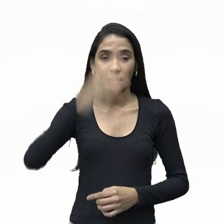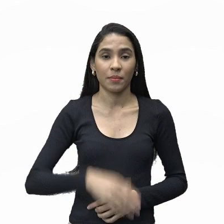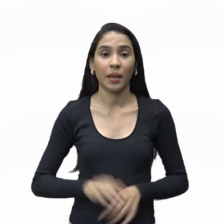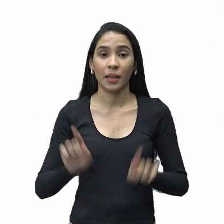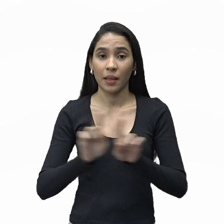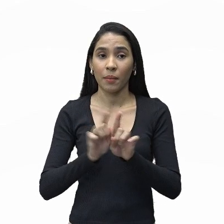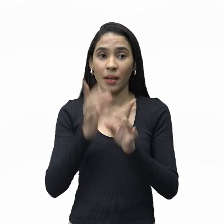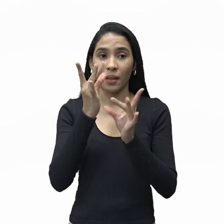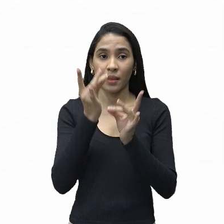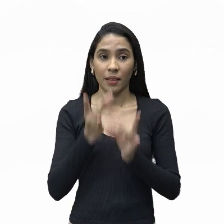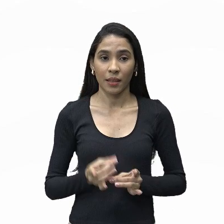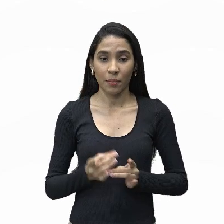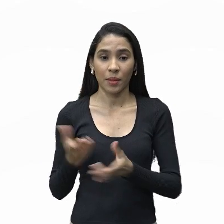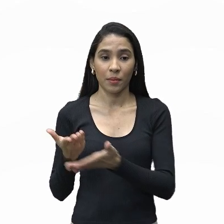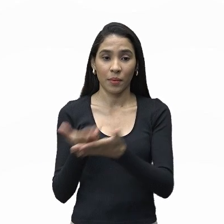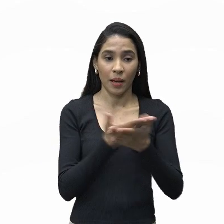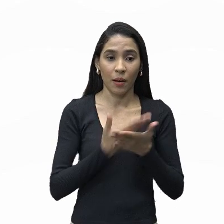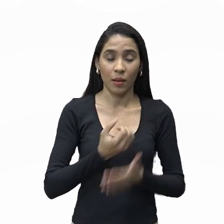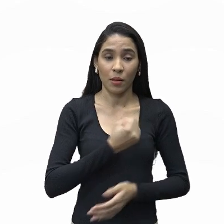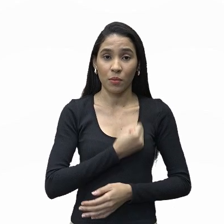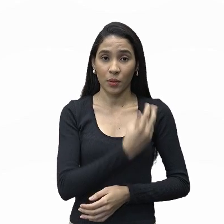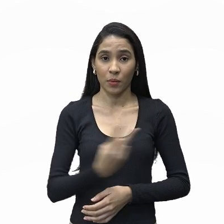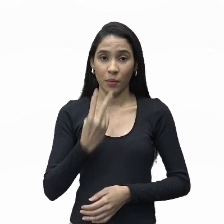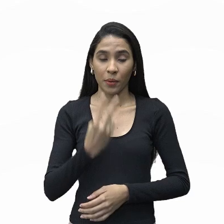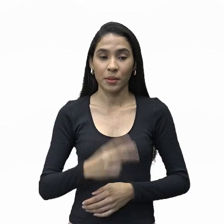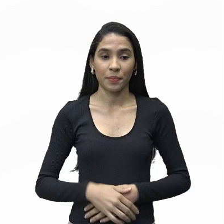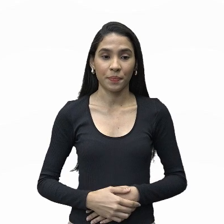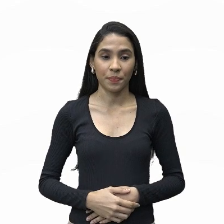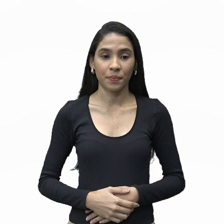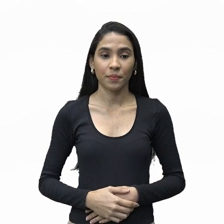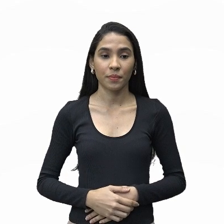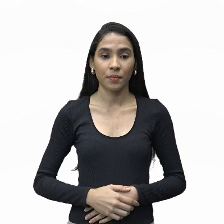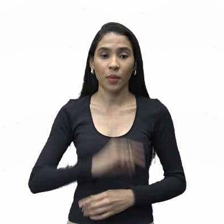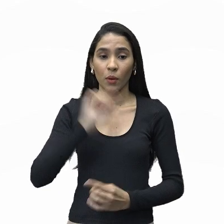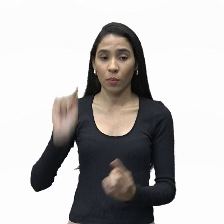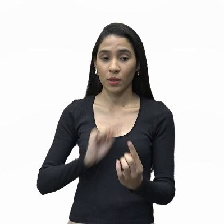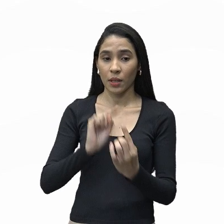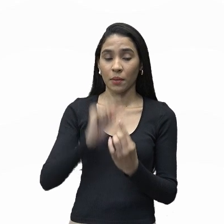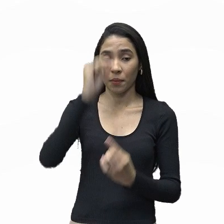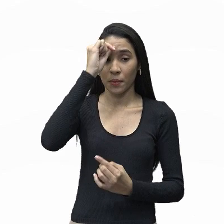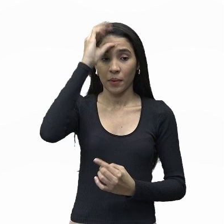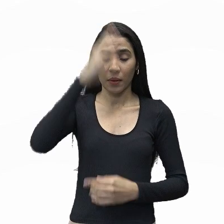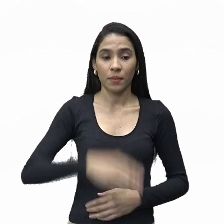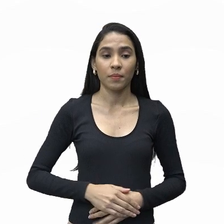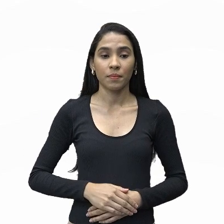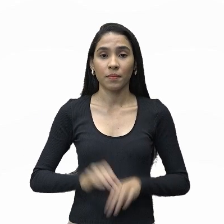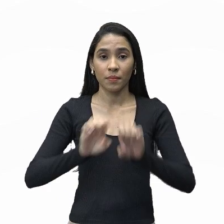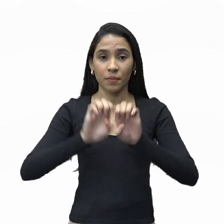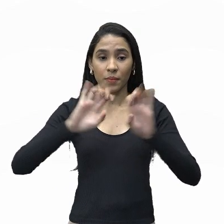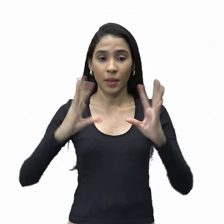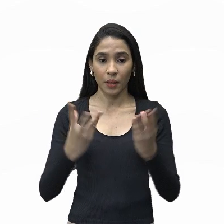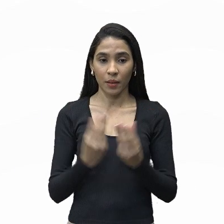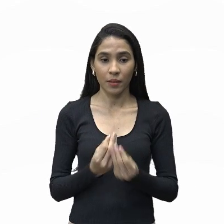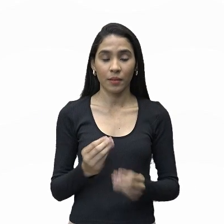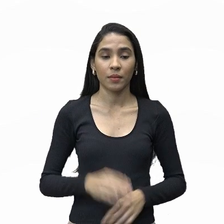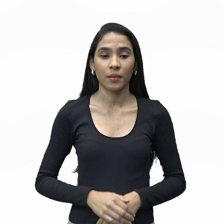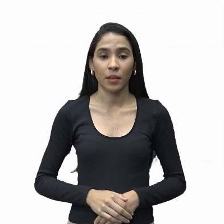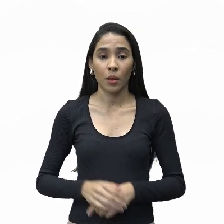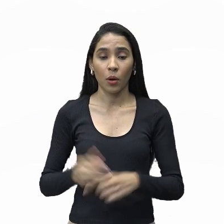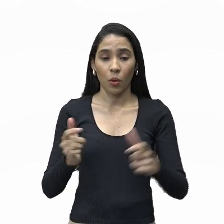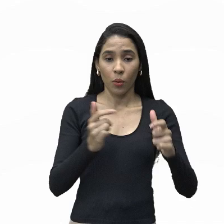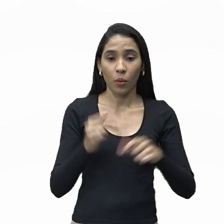o detalhamento da aula de número 2. Objeto de conhecimento: ecologia, unidade